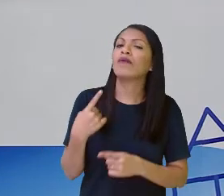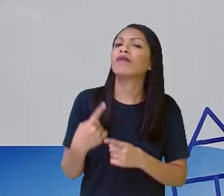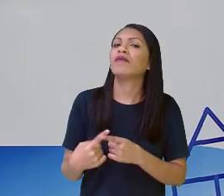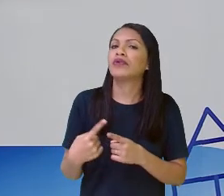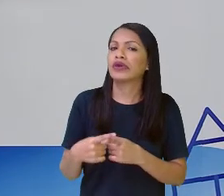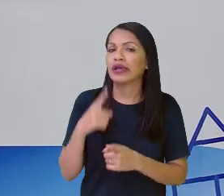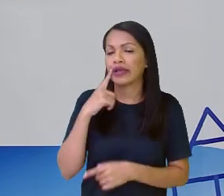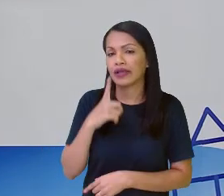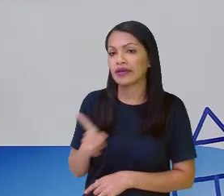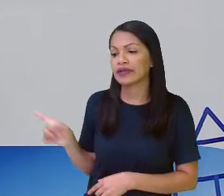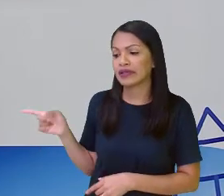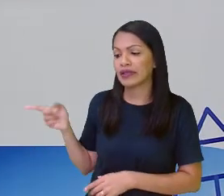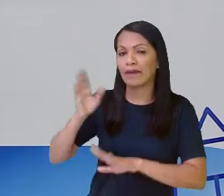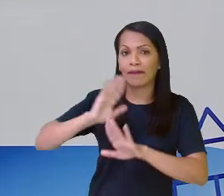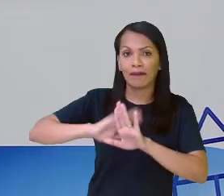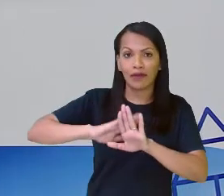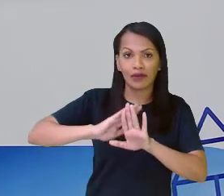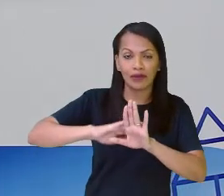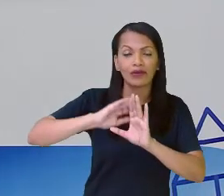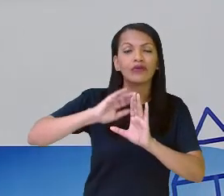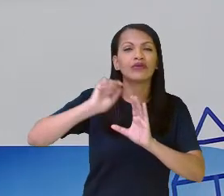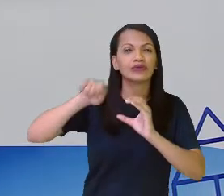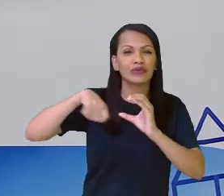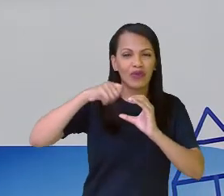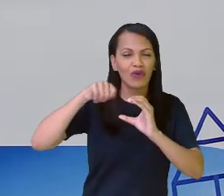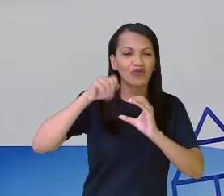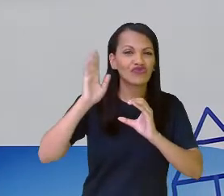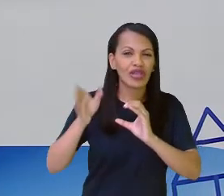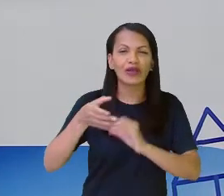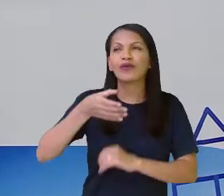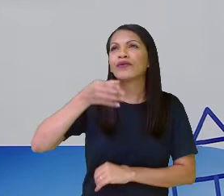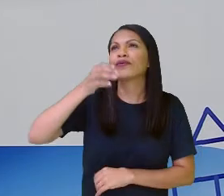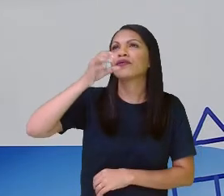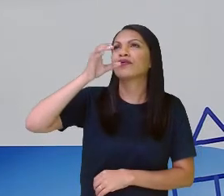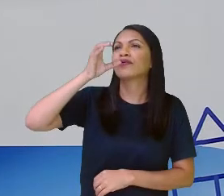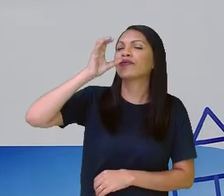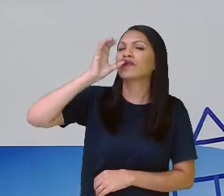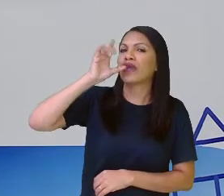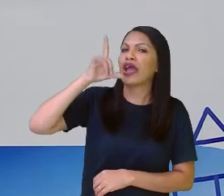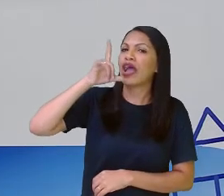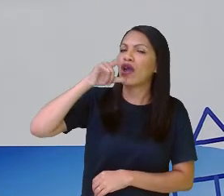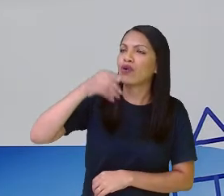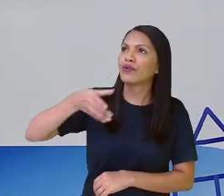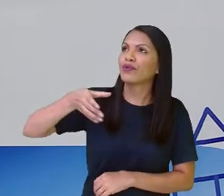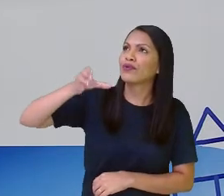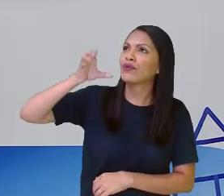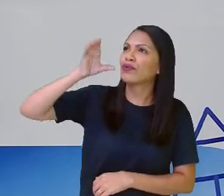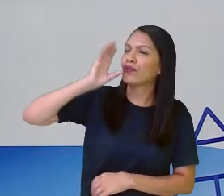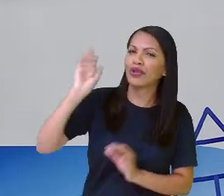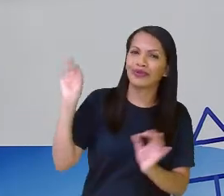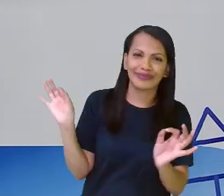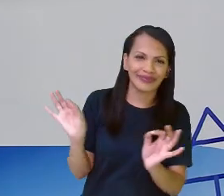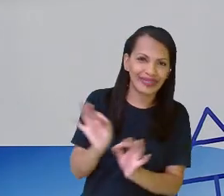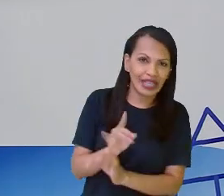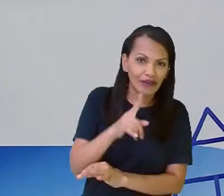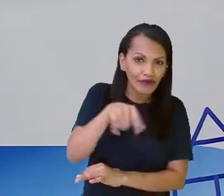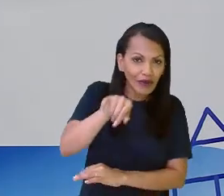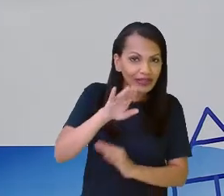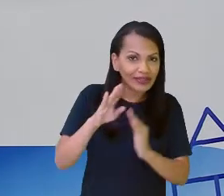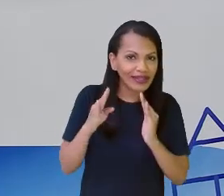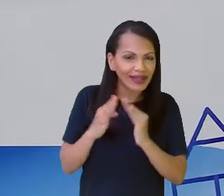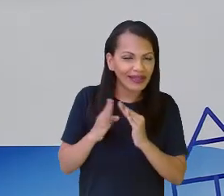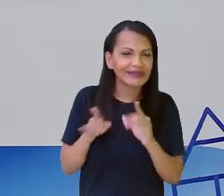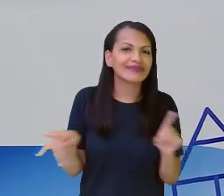produção já tomou. Sempre apostos com aquela velha garrafinha de água. É isso mesmo. E você que está em